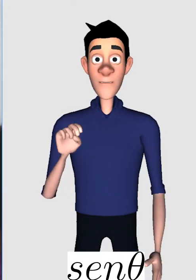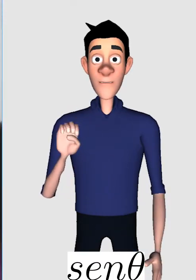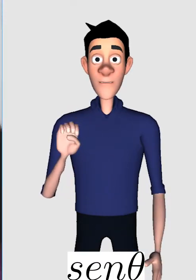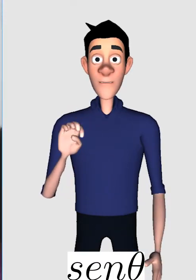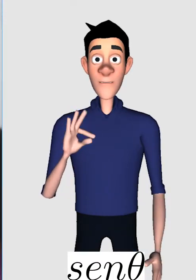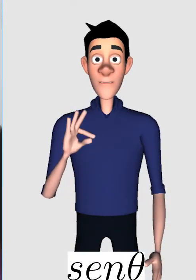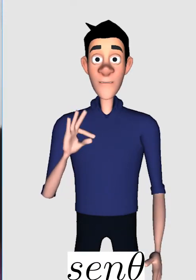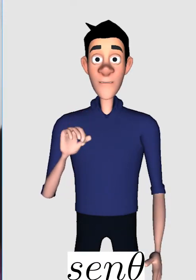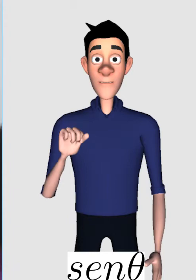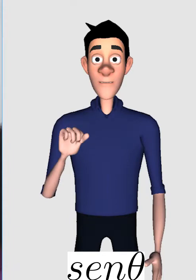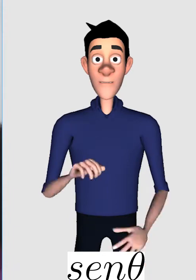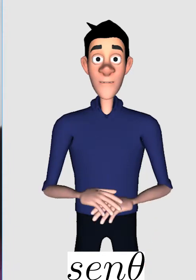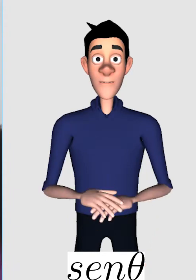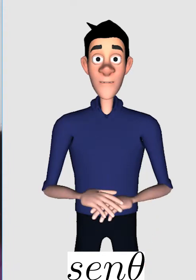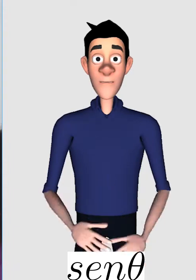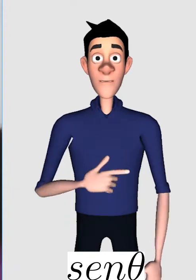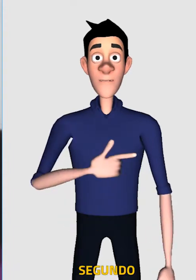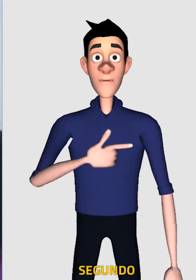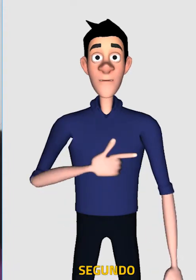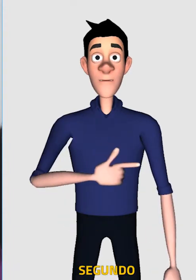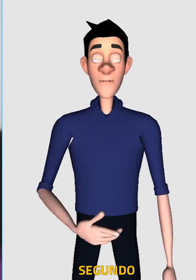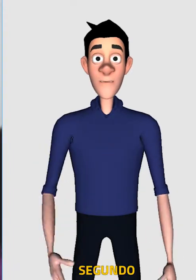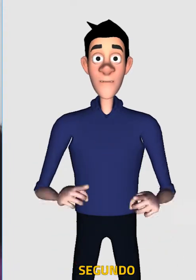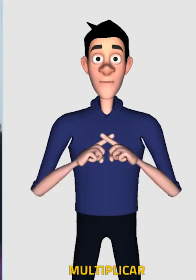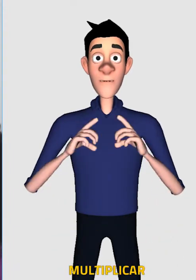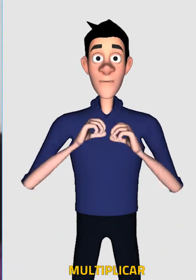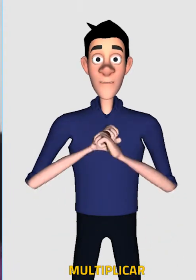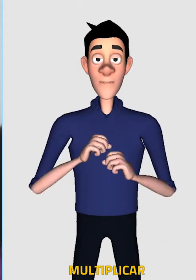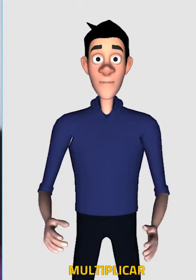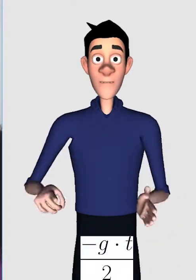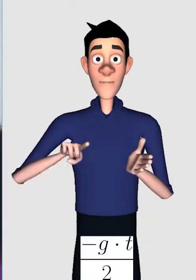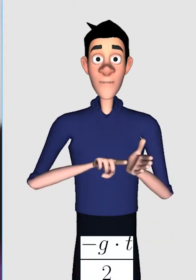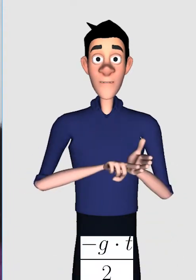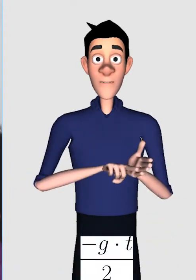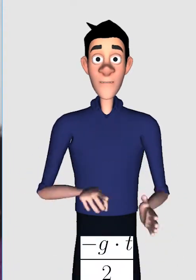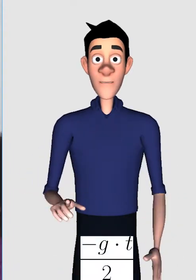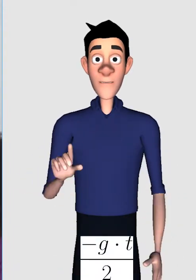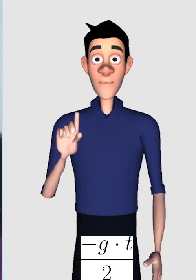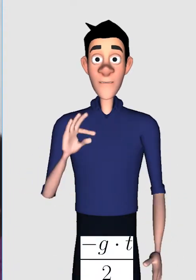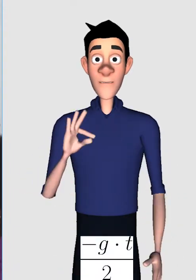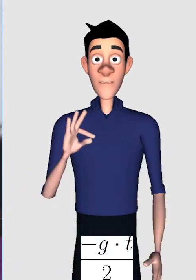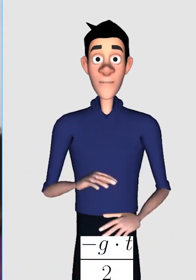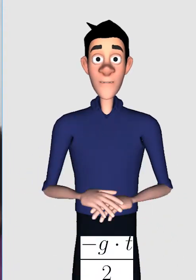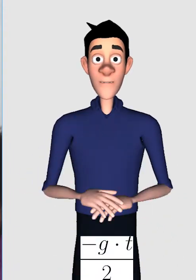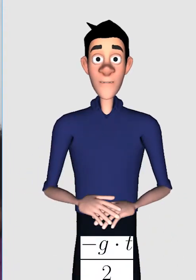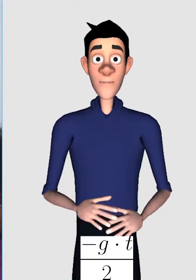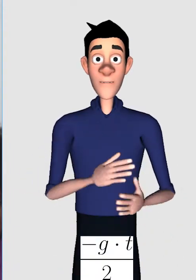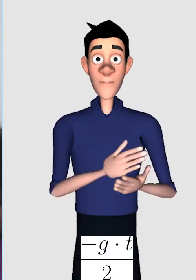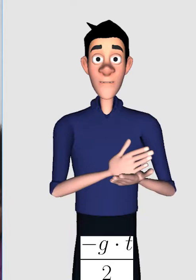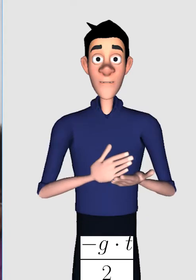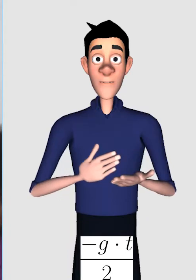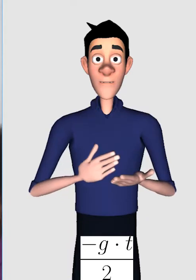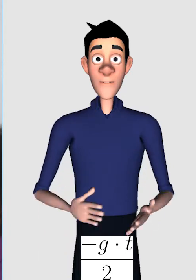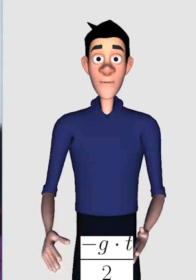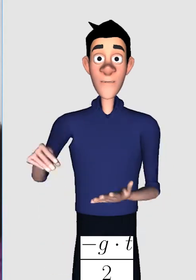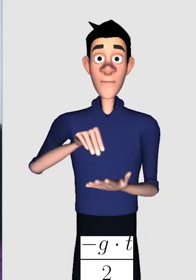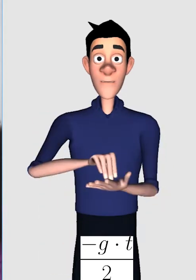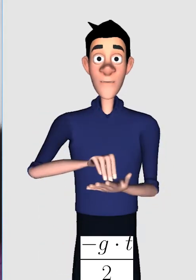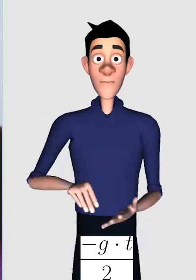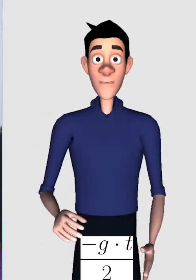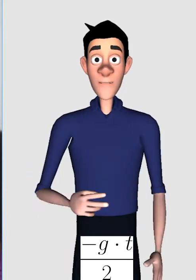Existem duas formas disso aqui dar zero. Ou t igual a zero, que não resolve nosso